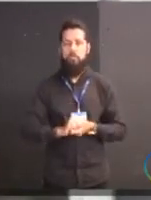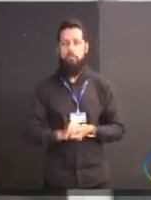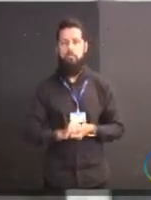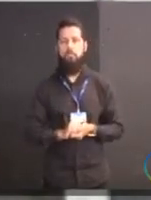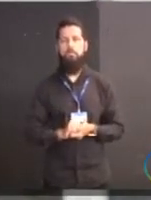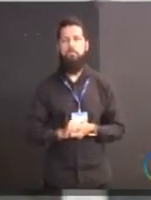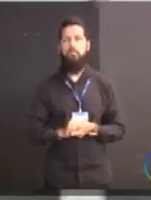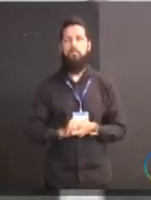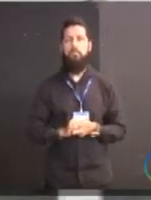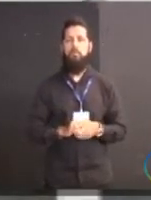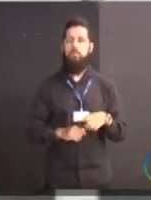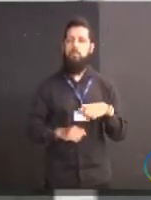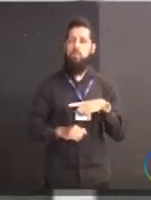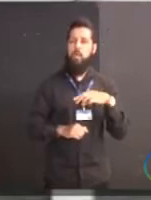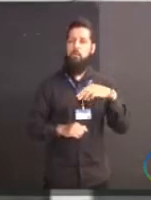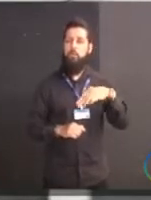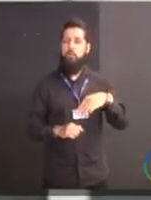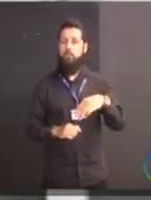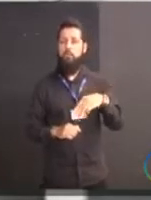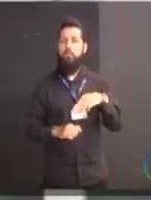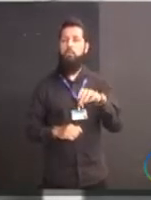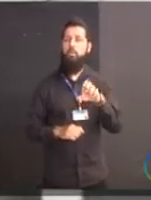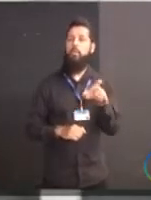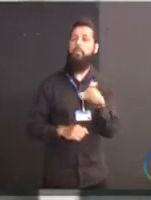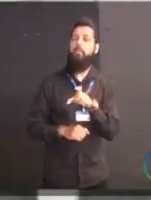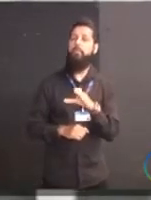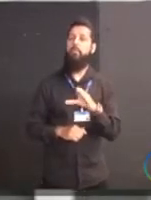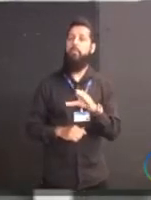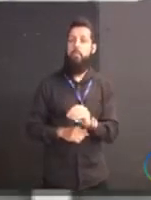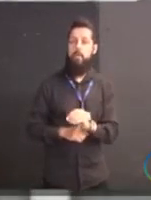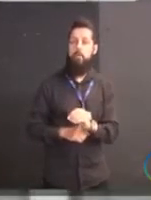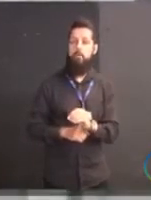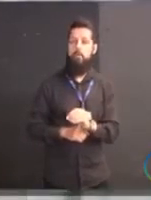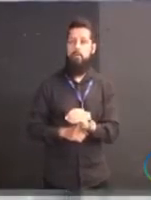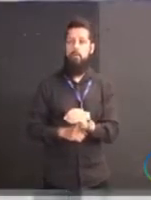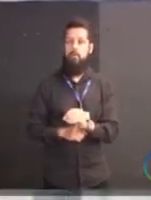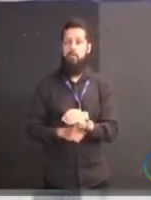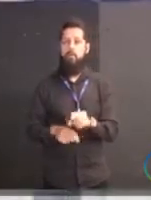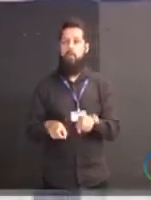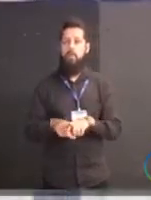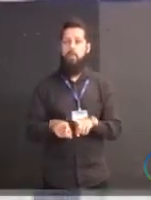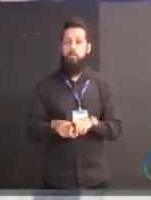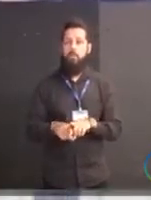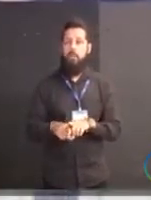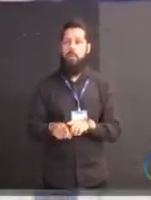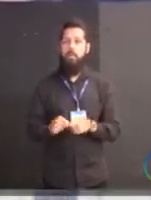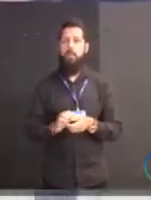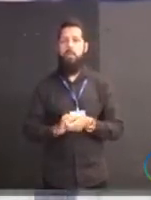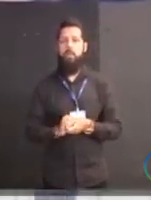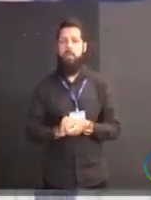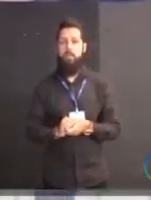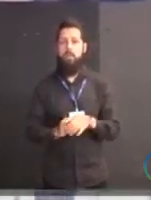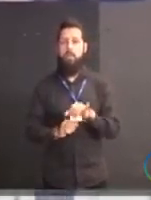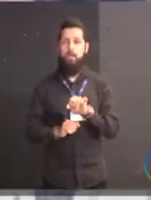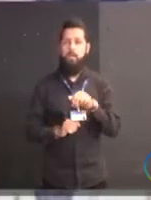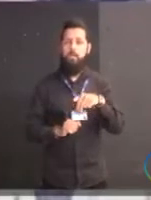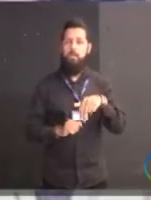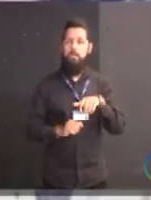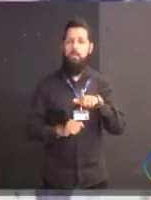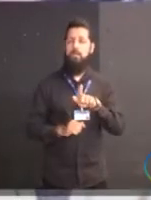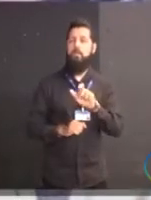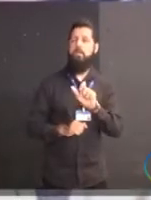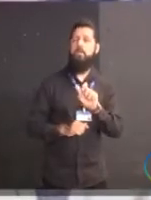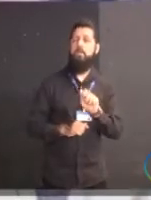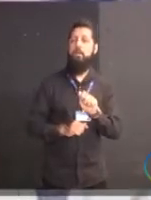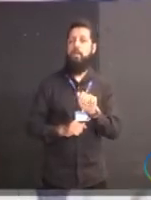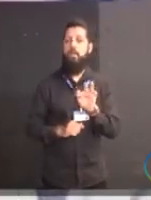incluindo o México, a cidade de Montreal no Canadá, a Inglaterra, França,